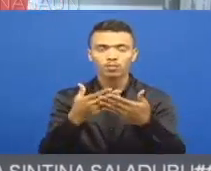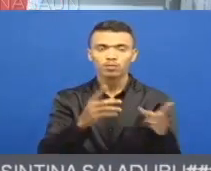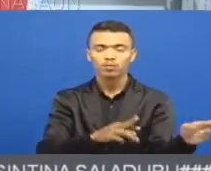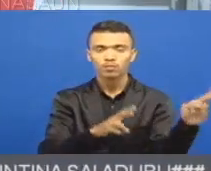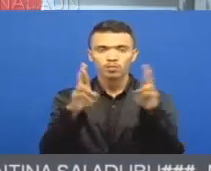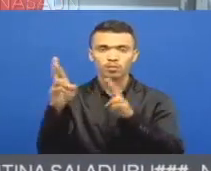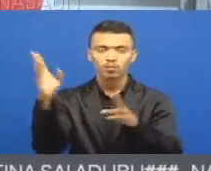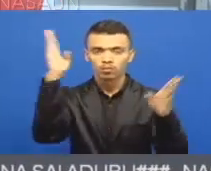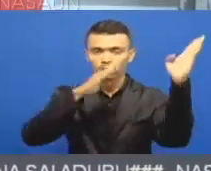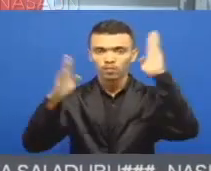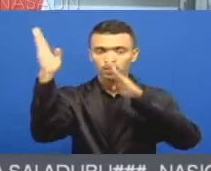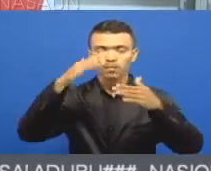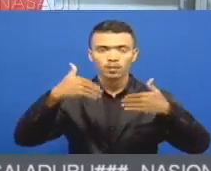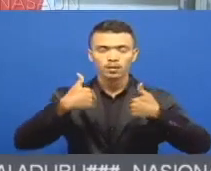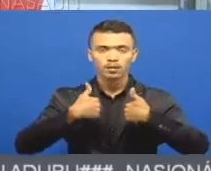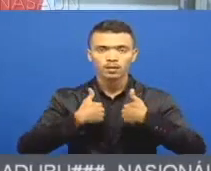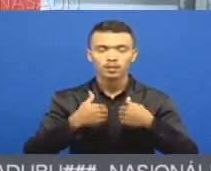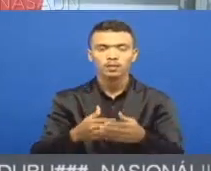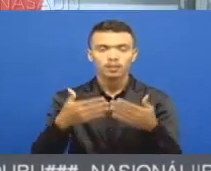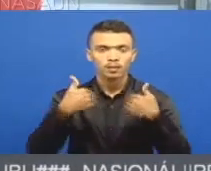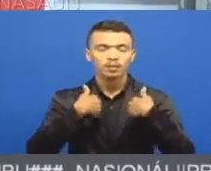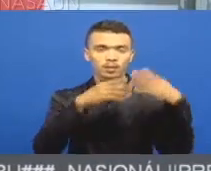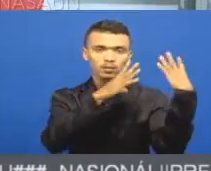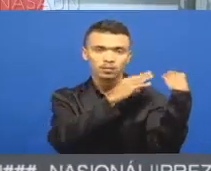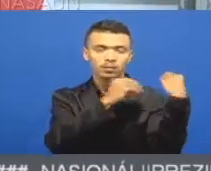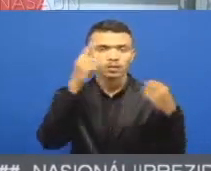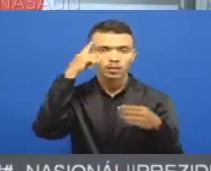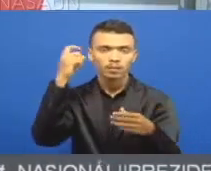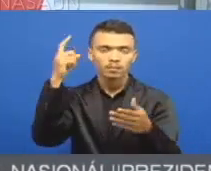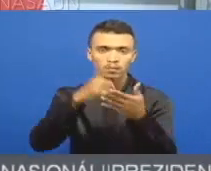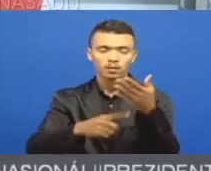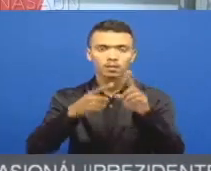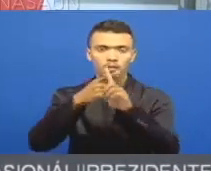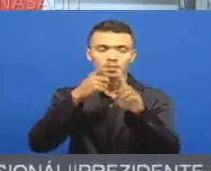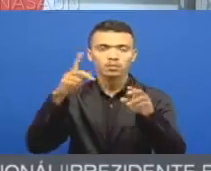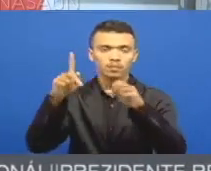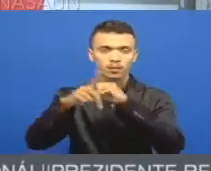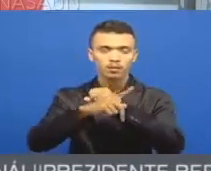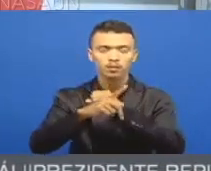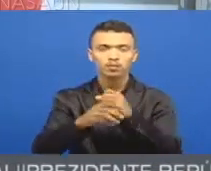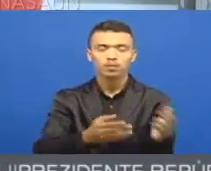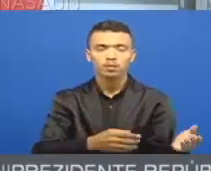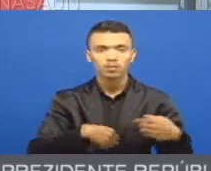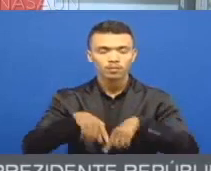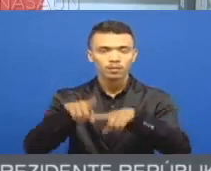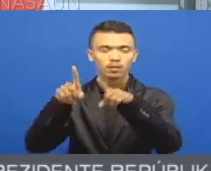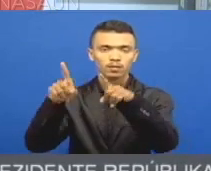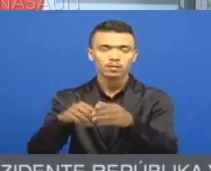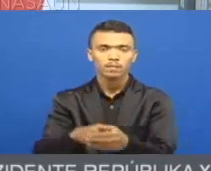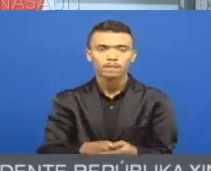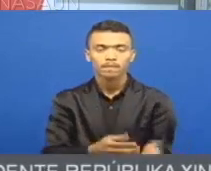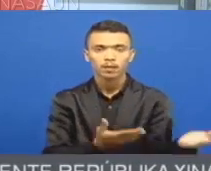nebe ita ihe maka sira nebi experiencia tamba sira la mai osita nea patido ita dudu sira sai lori sira